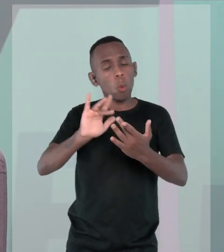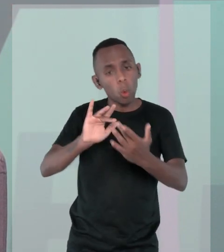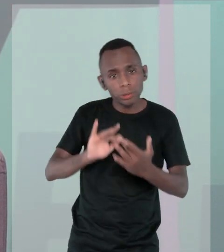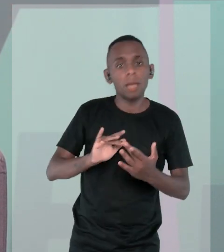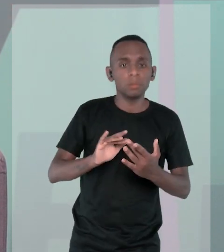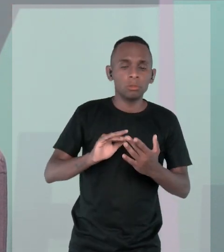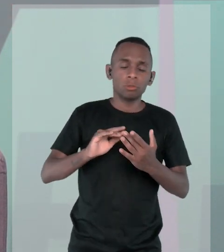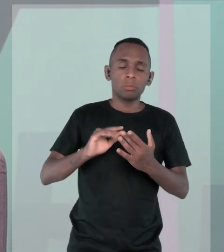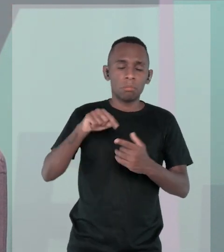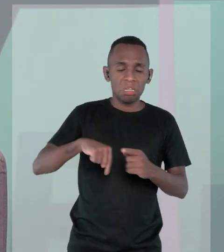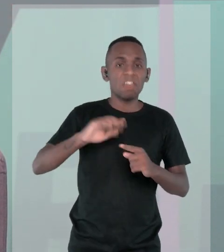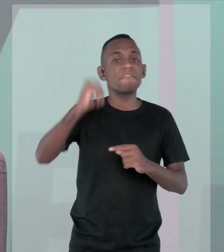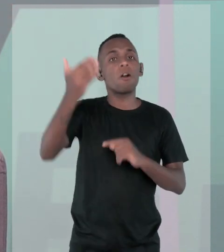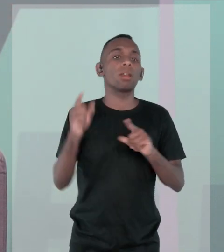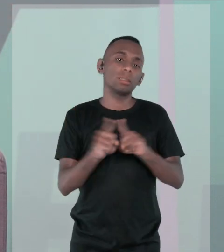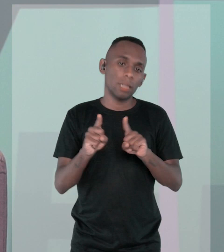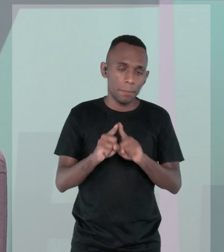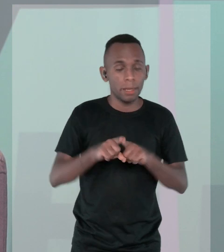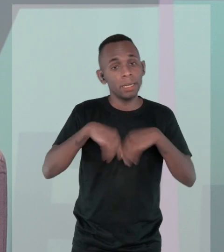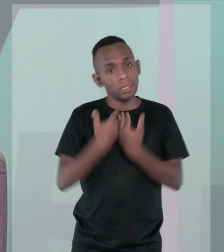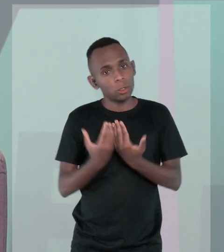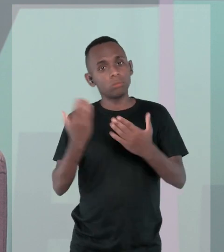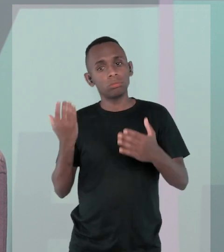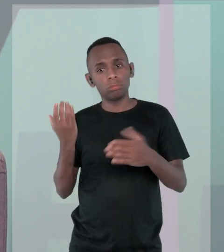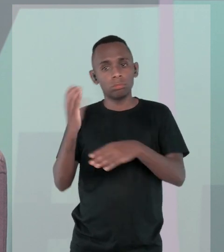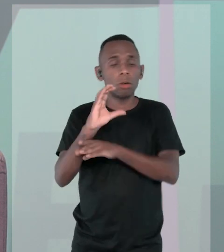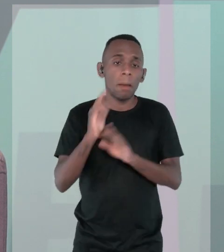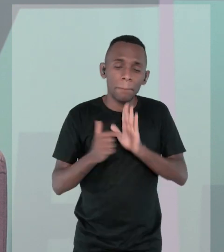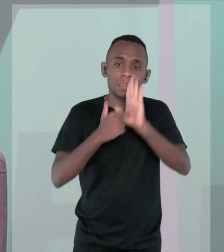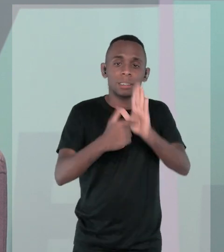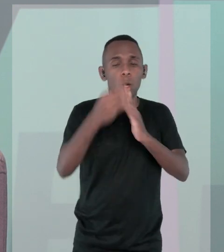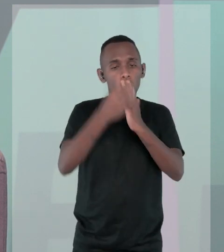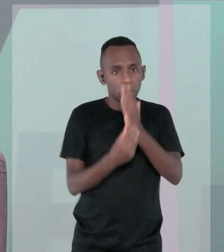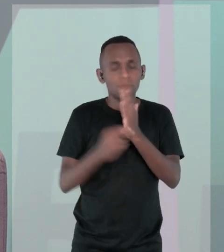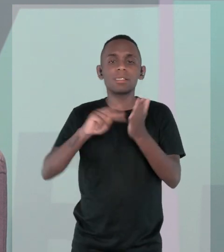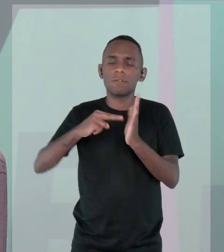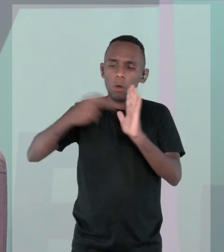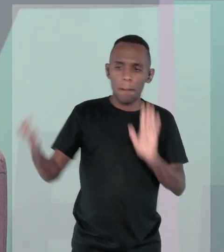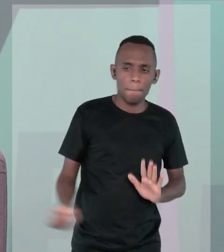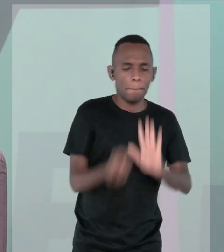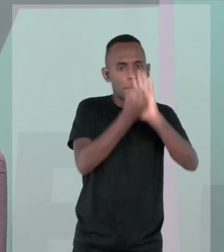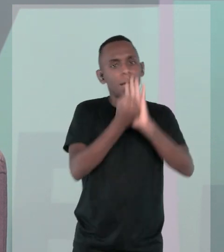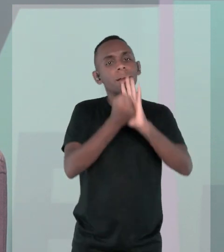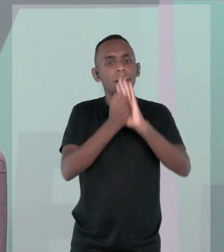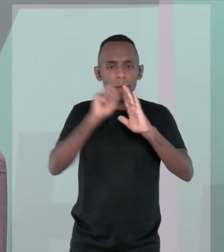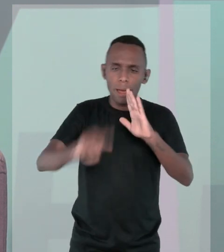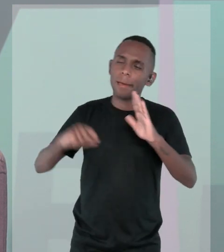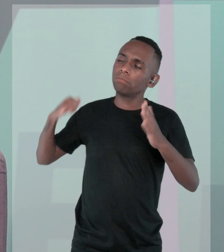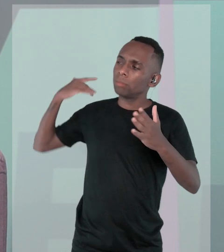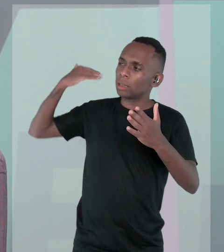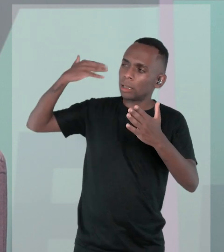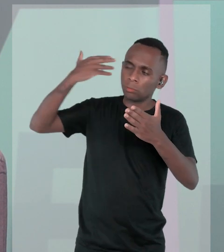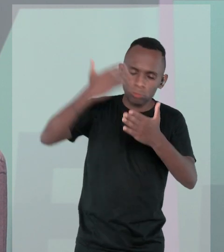do lado de fora. Então, lançar o livro no Sempre um Papo é simbólico porque ele também coroa uma